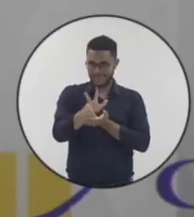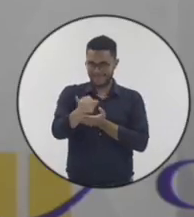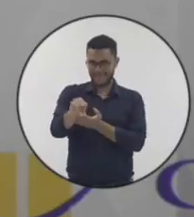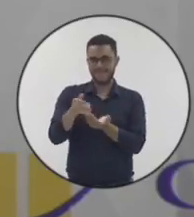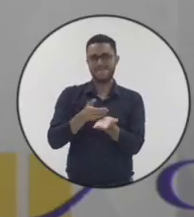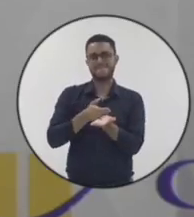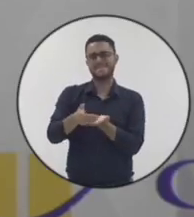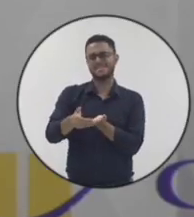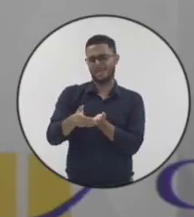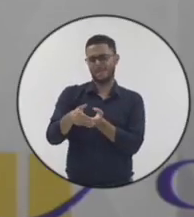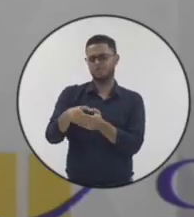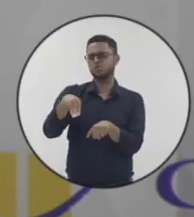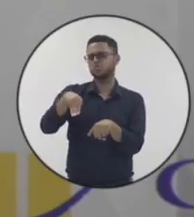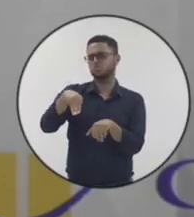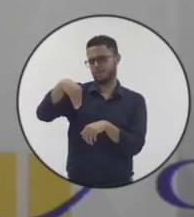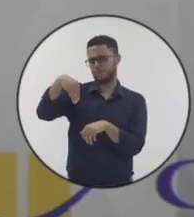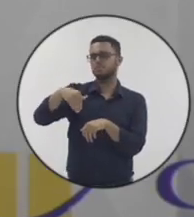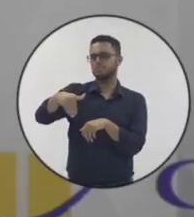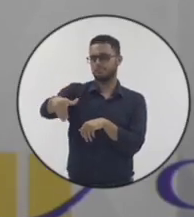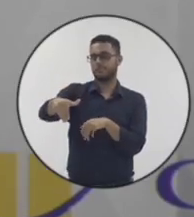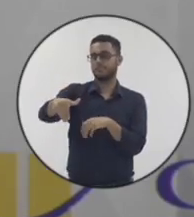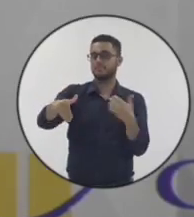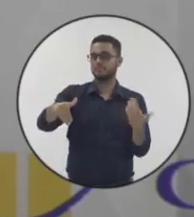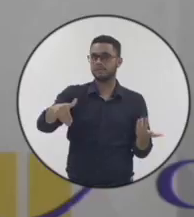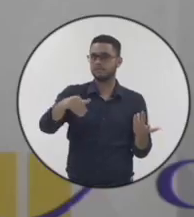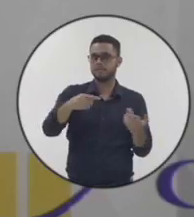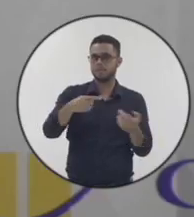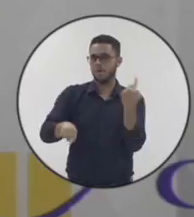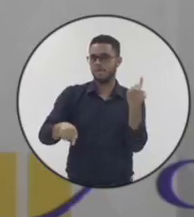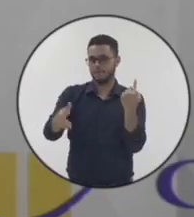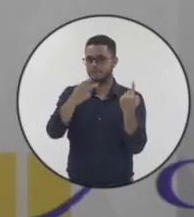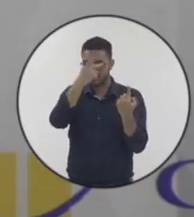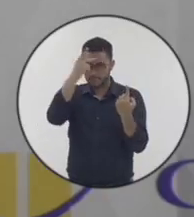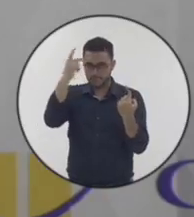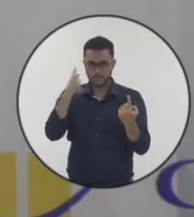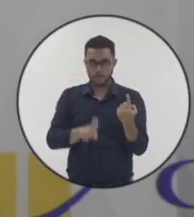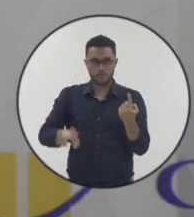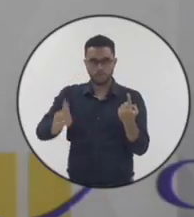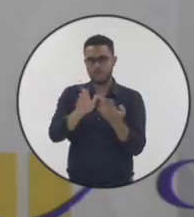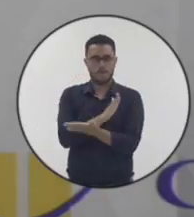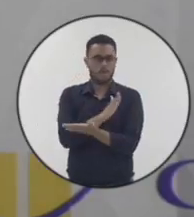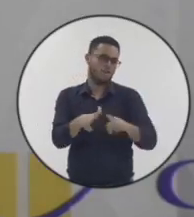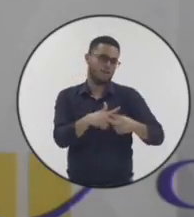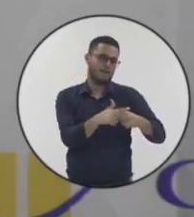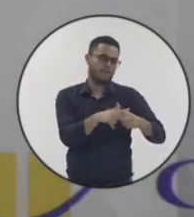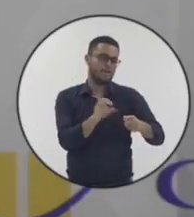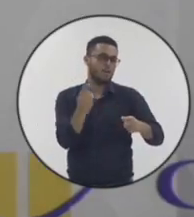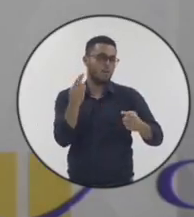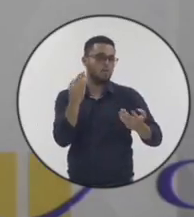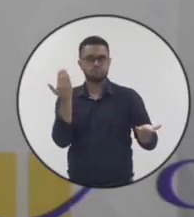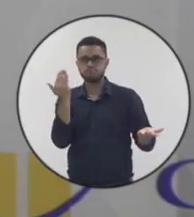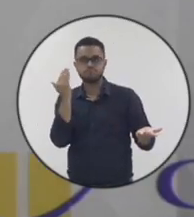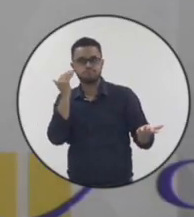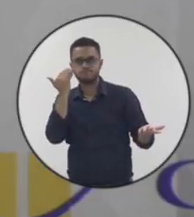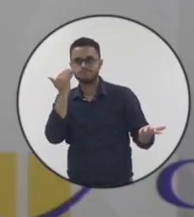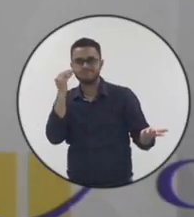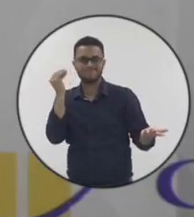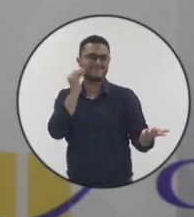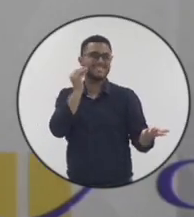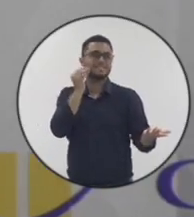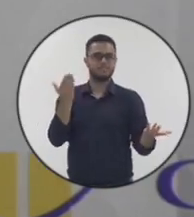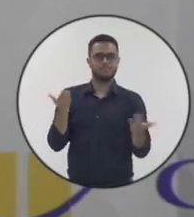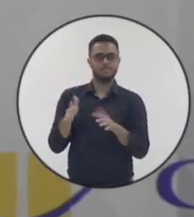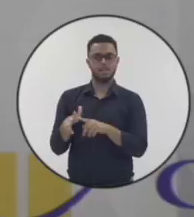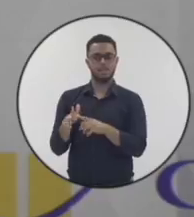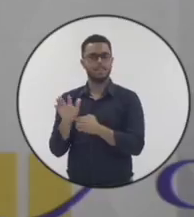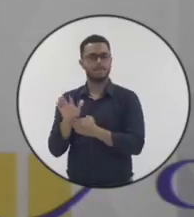entrar em vigor dentro de alguns minutos, impede o uso de instrumentos ou técnicas psicológicas para criar, manter ou